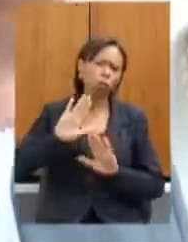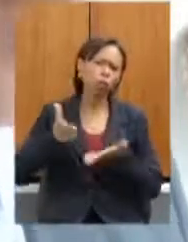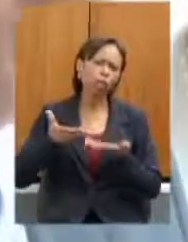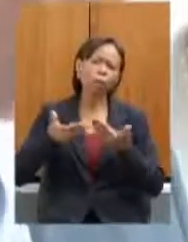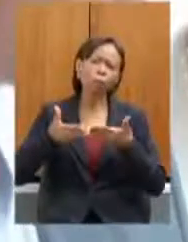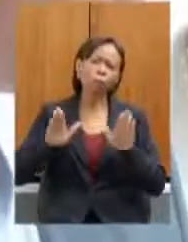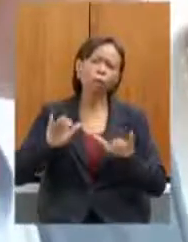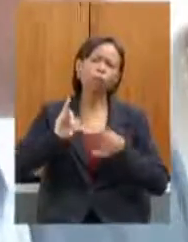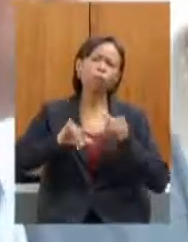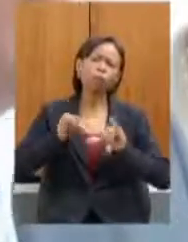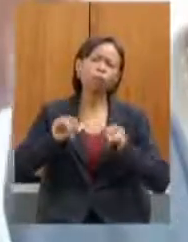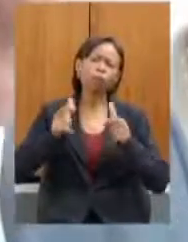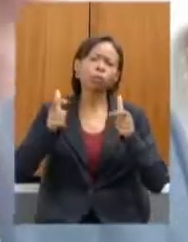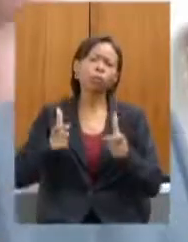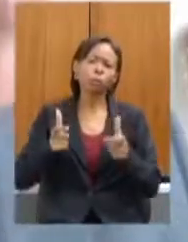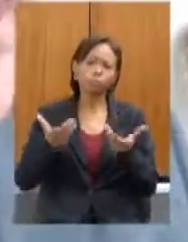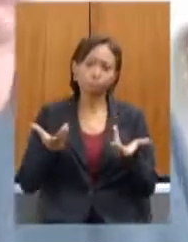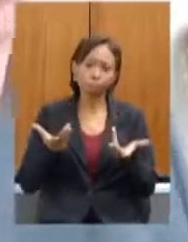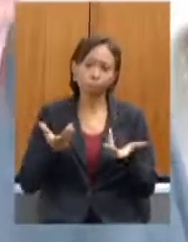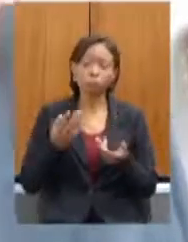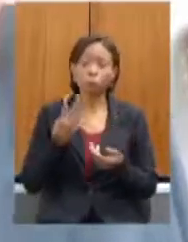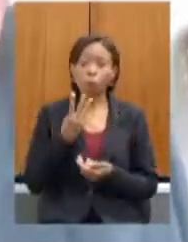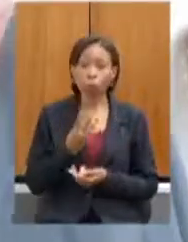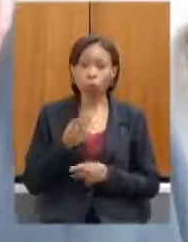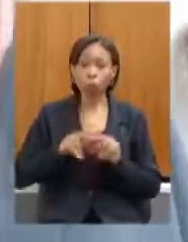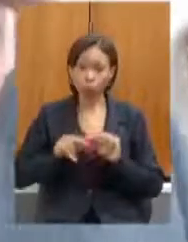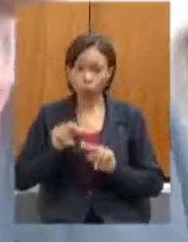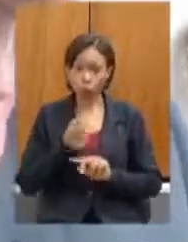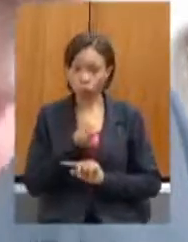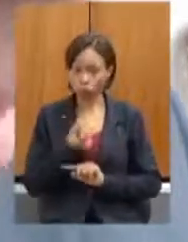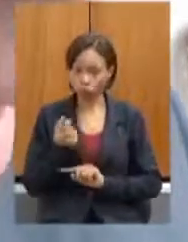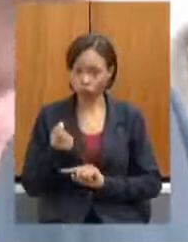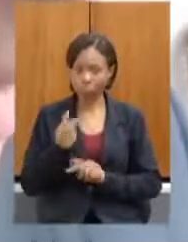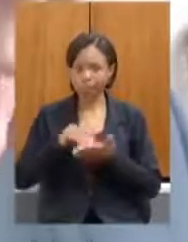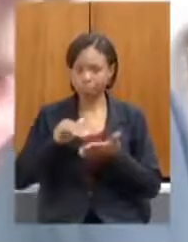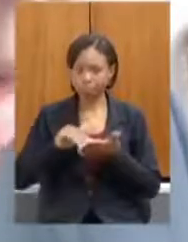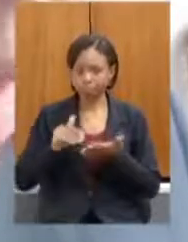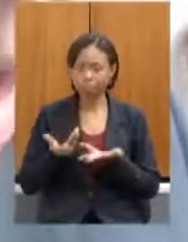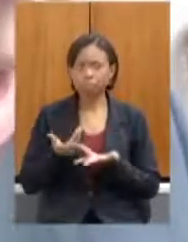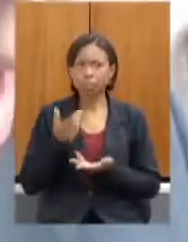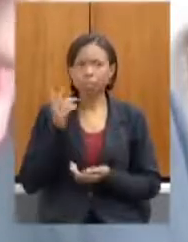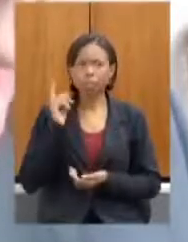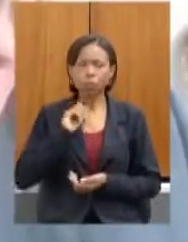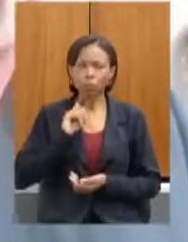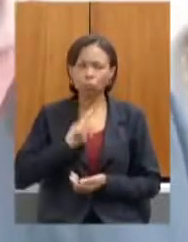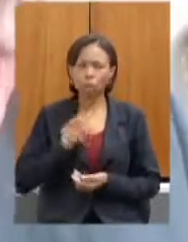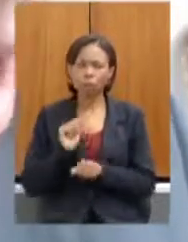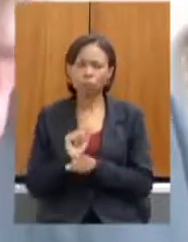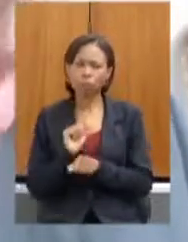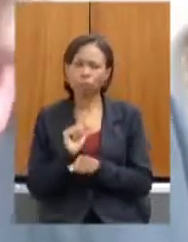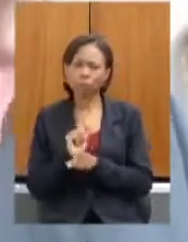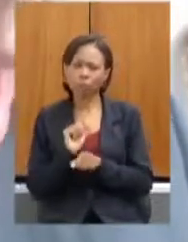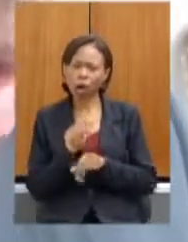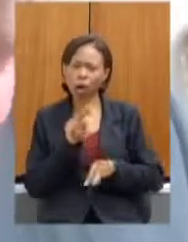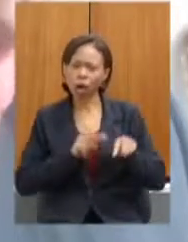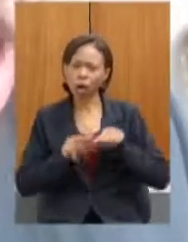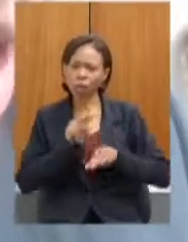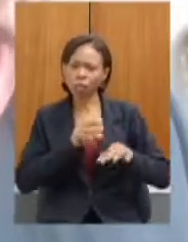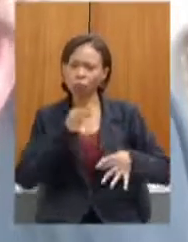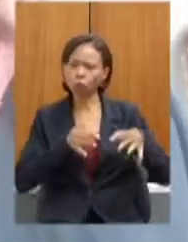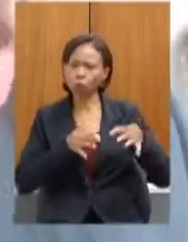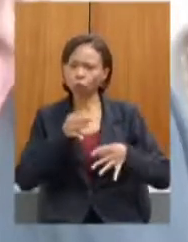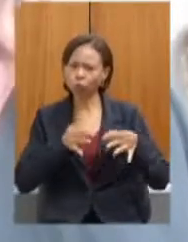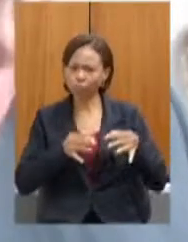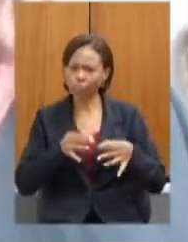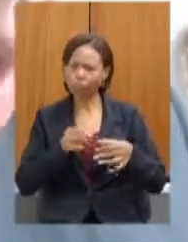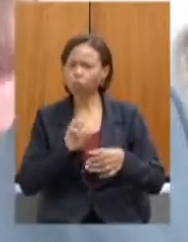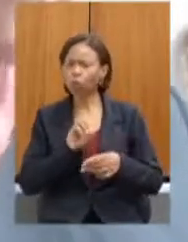Laboratórios e em quatro dos seis 2020 a Secretaria de Estado aguardar análise jurídica Advocacia Geral do Estado sobre as